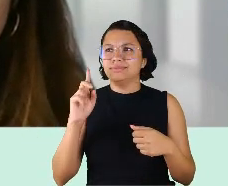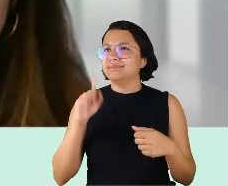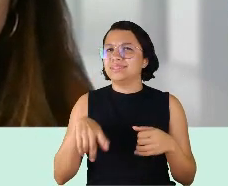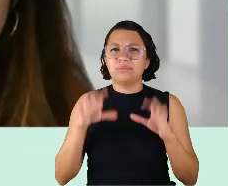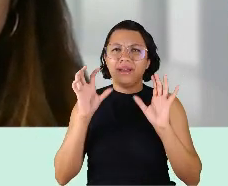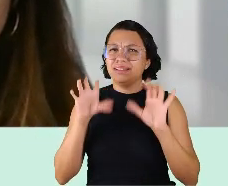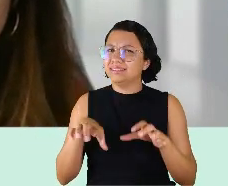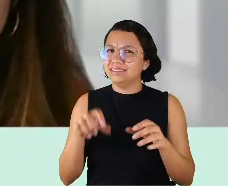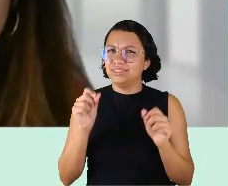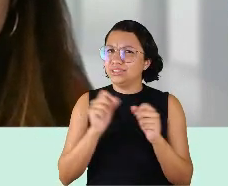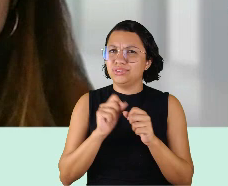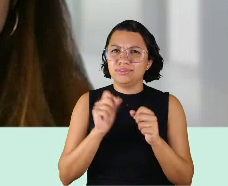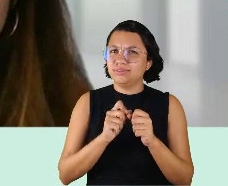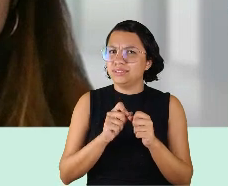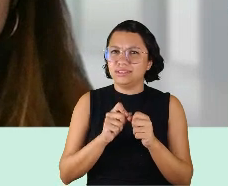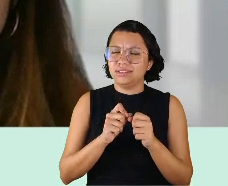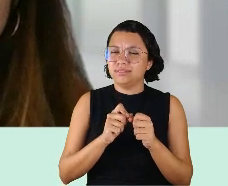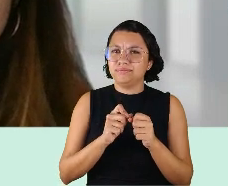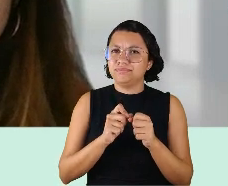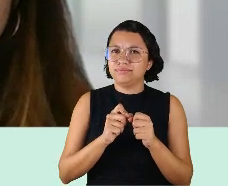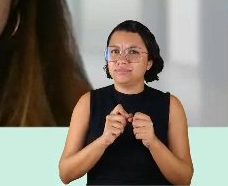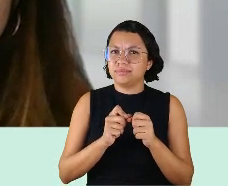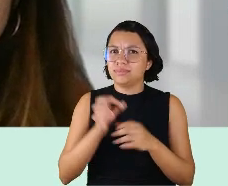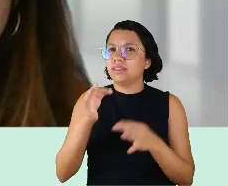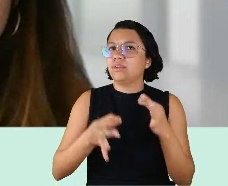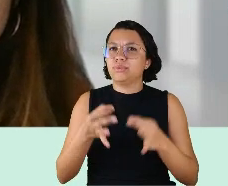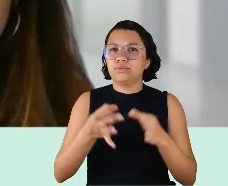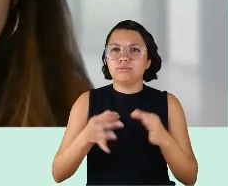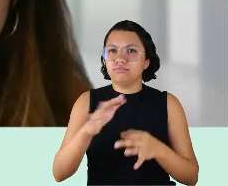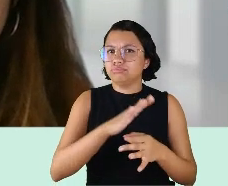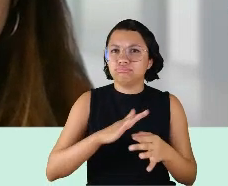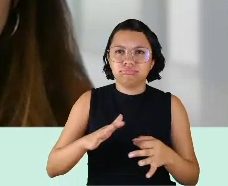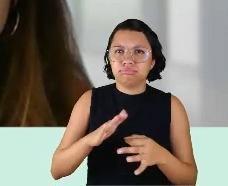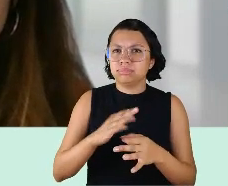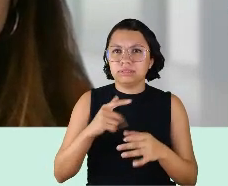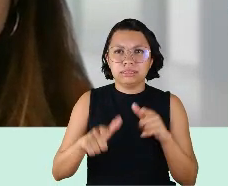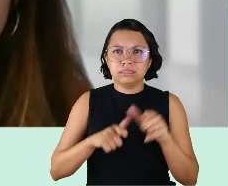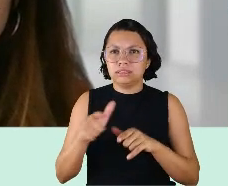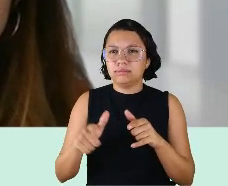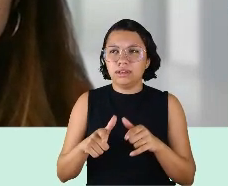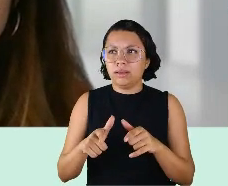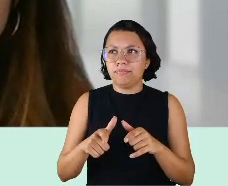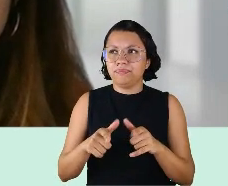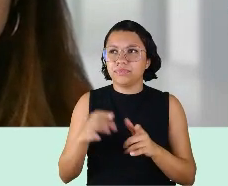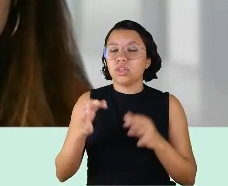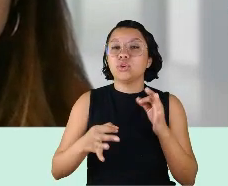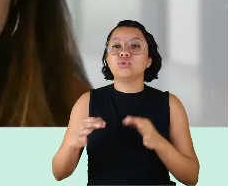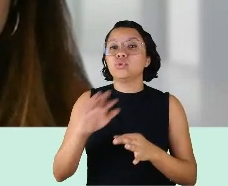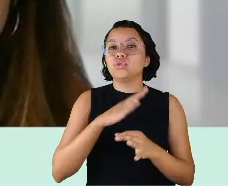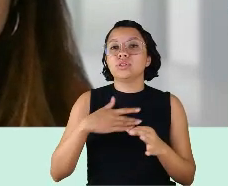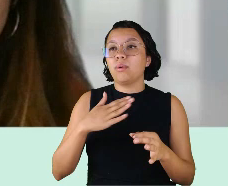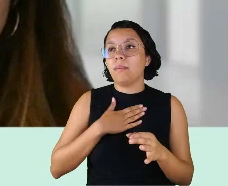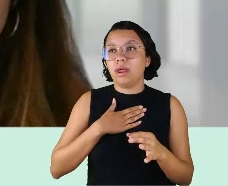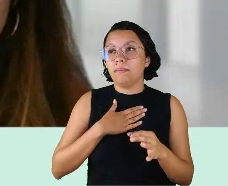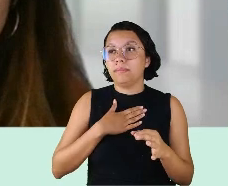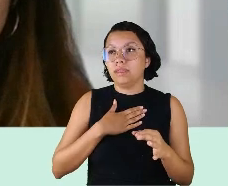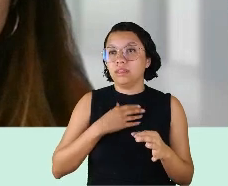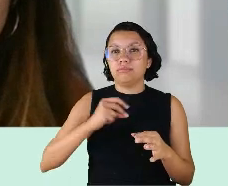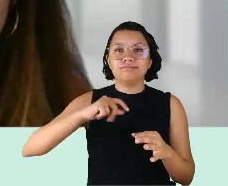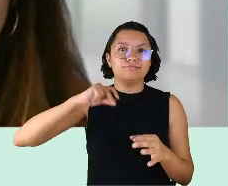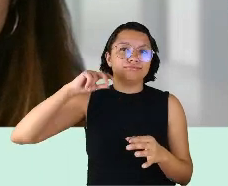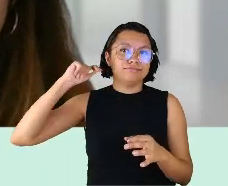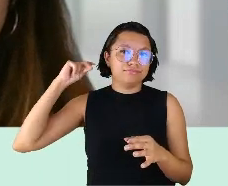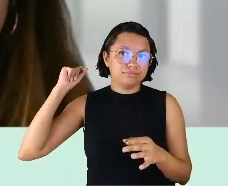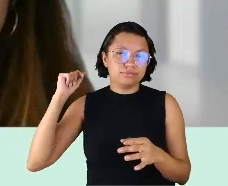Não é assim que a gente vai poder exercer a jurisdição. a jurisdição, para mim, né, que estou aqui há